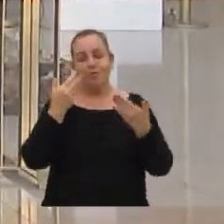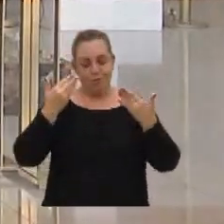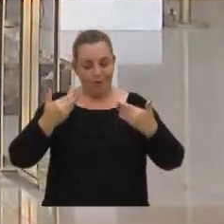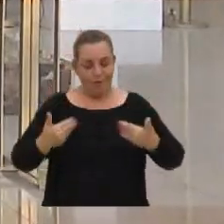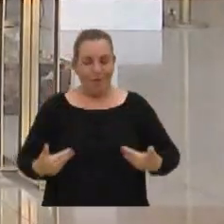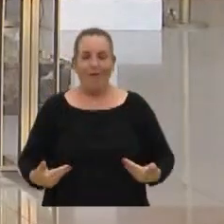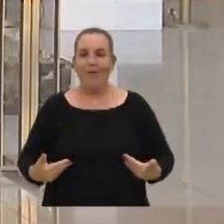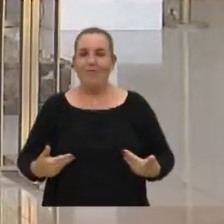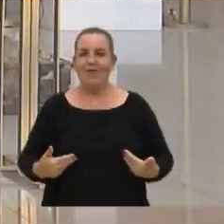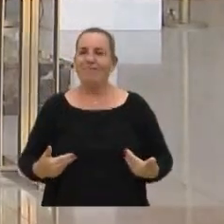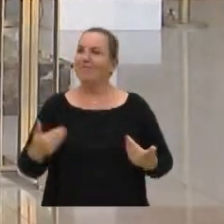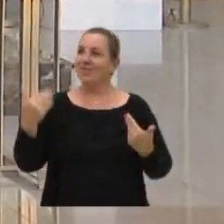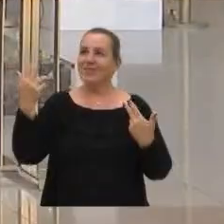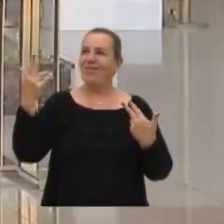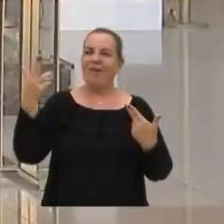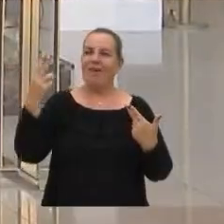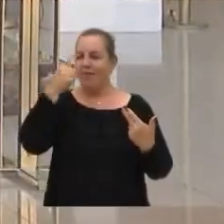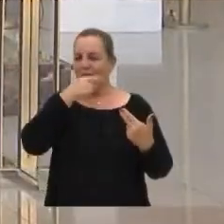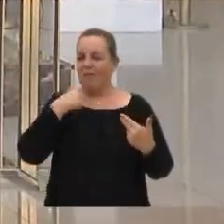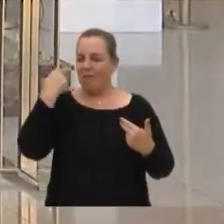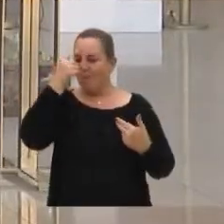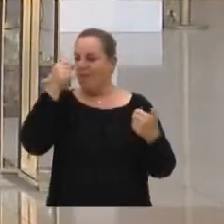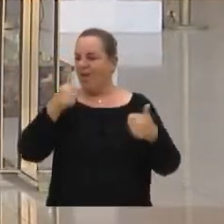imagem e semelhança.